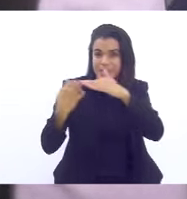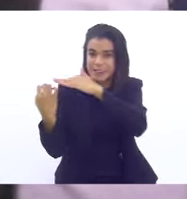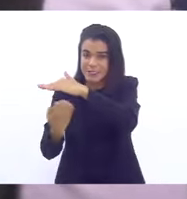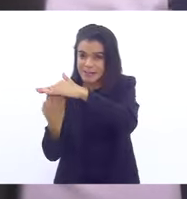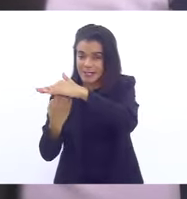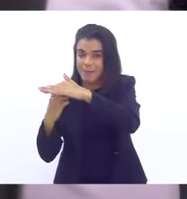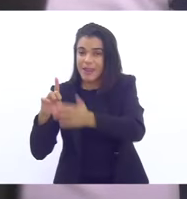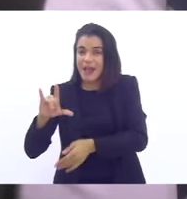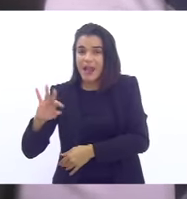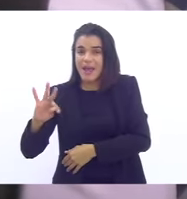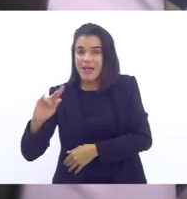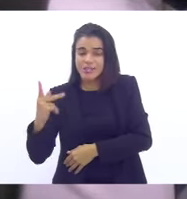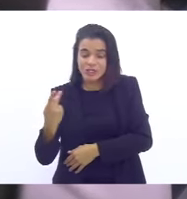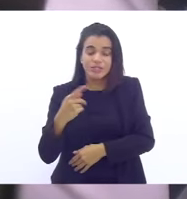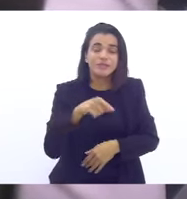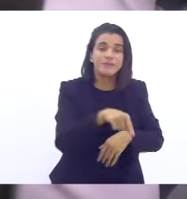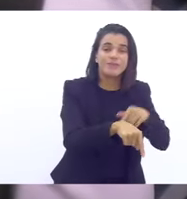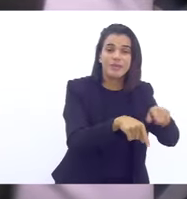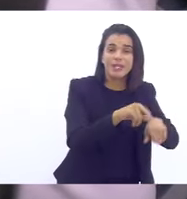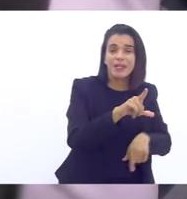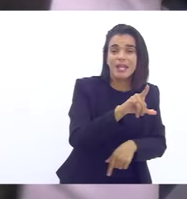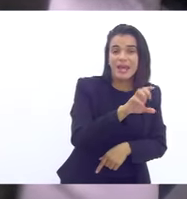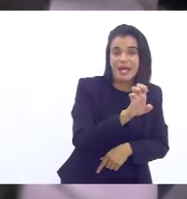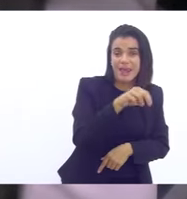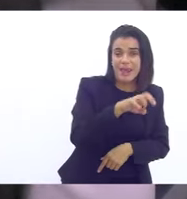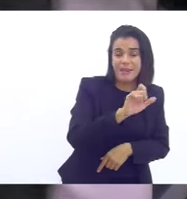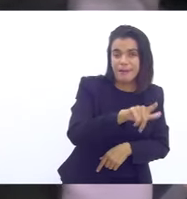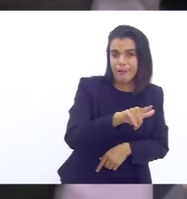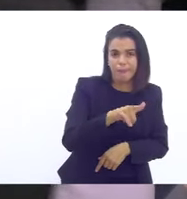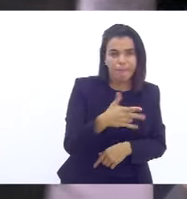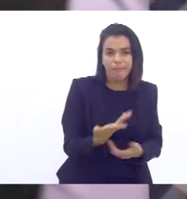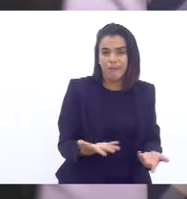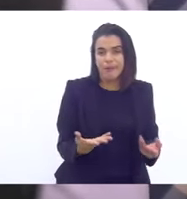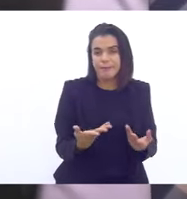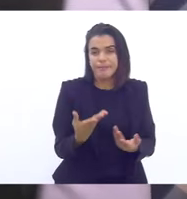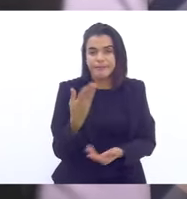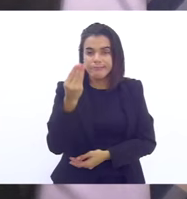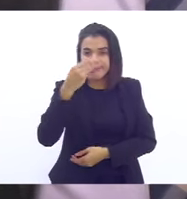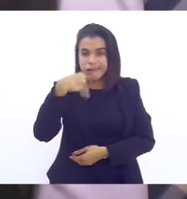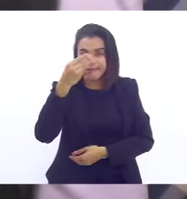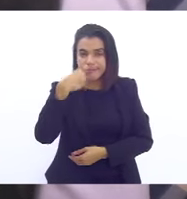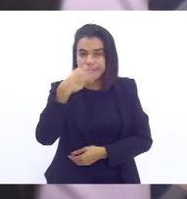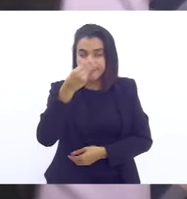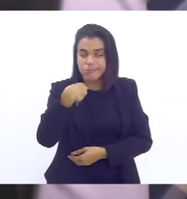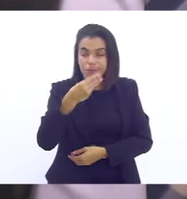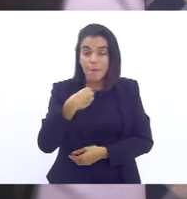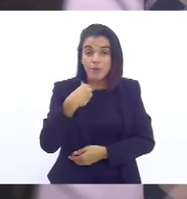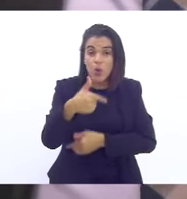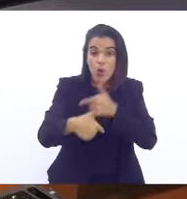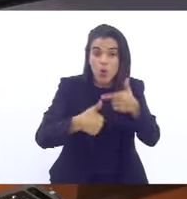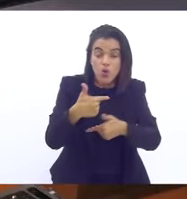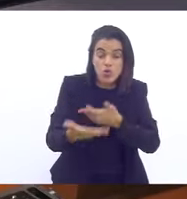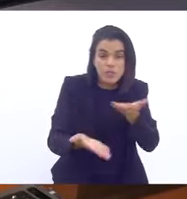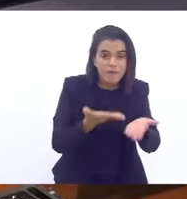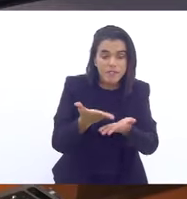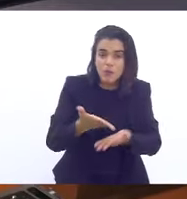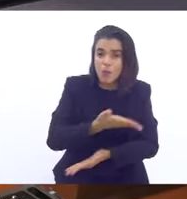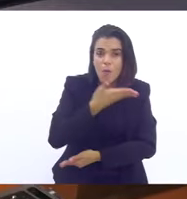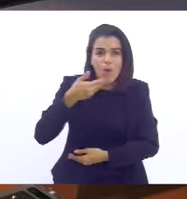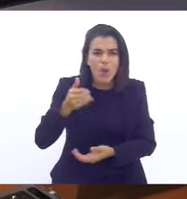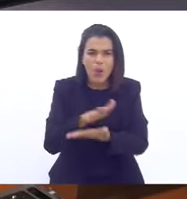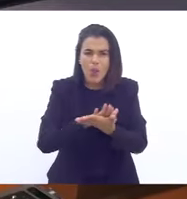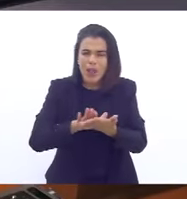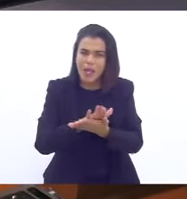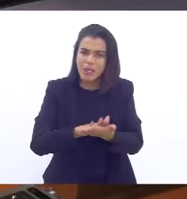Enel e Light, estão muito aquém do que se espera após a privatização. O serviço prestado em nada melhorou, pelo